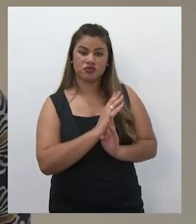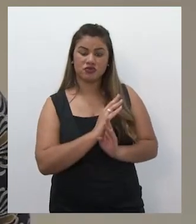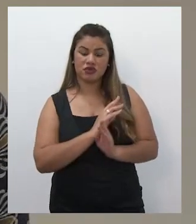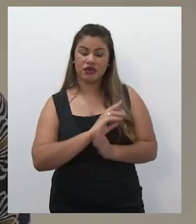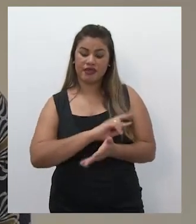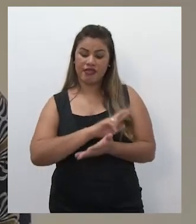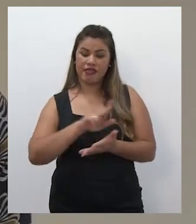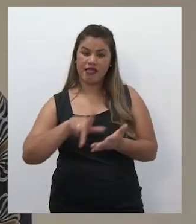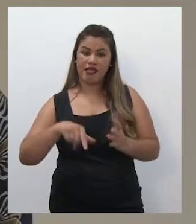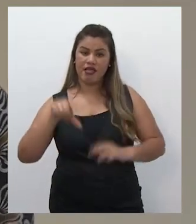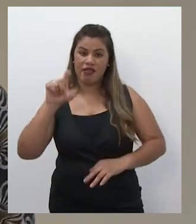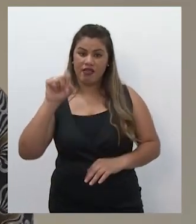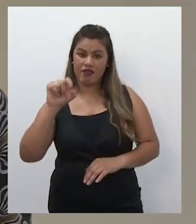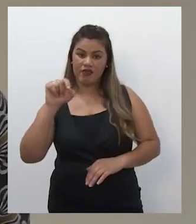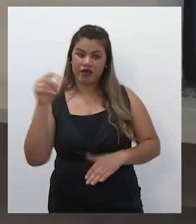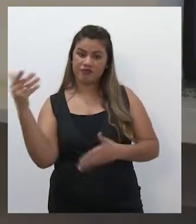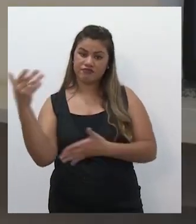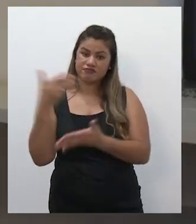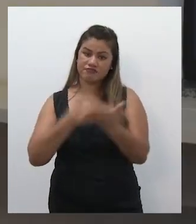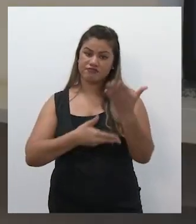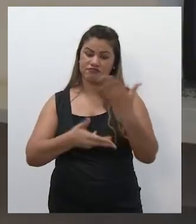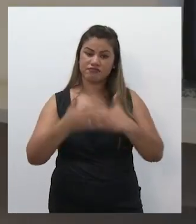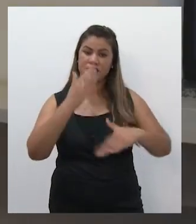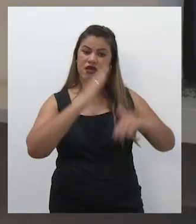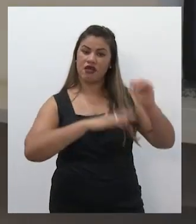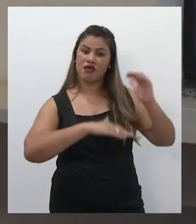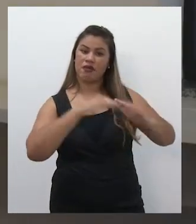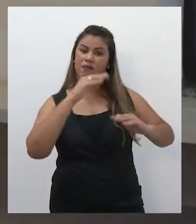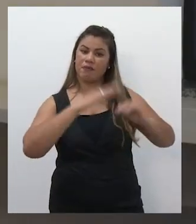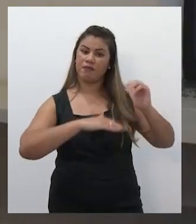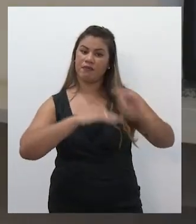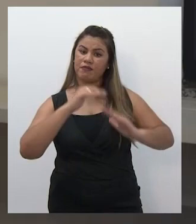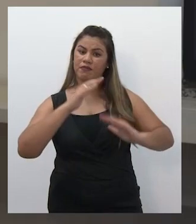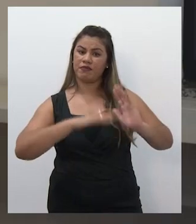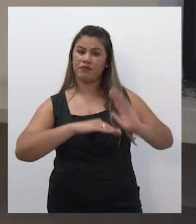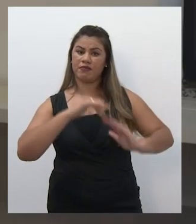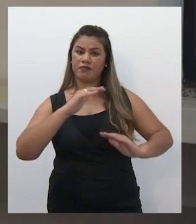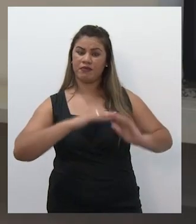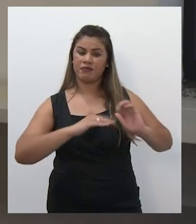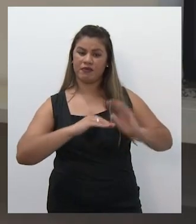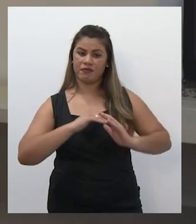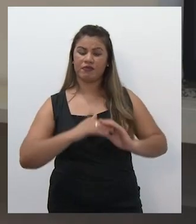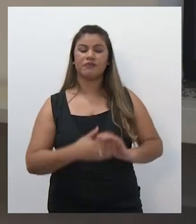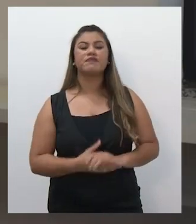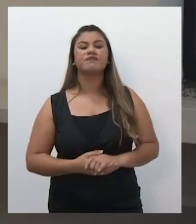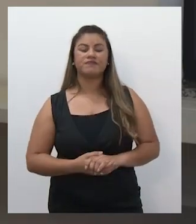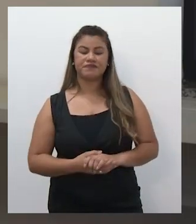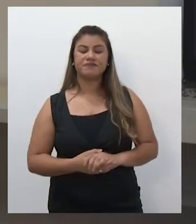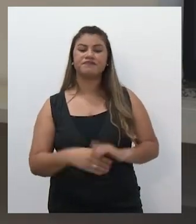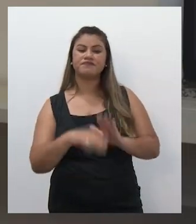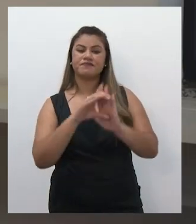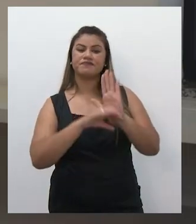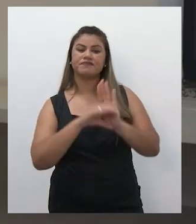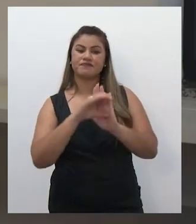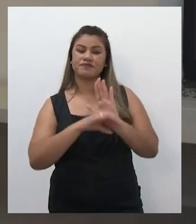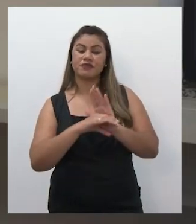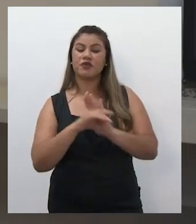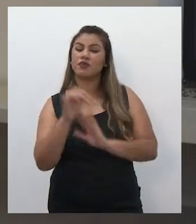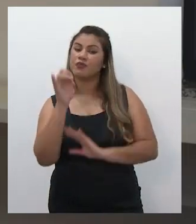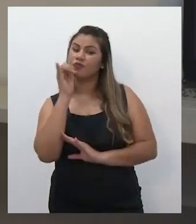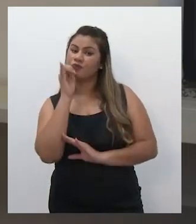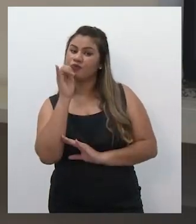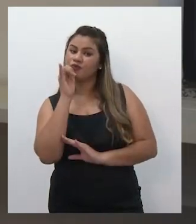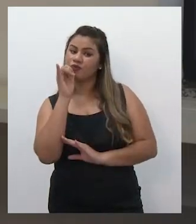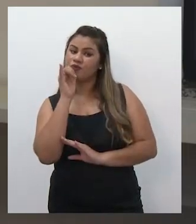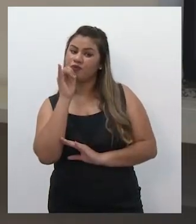10 competências dialogam com as habilidades de cada componente curricular. Por exemplo, essa capacidade